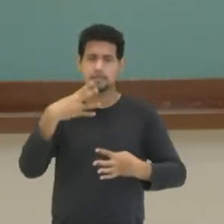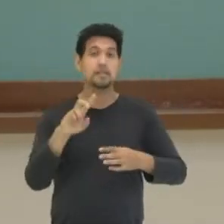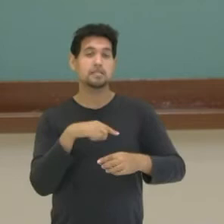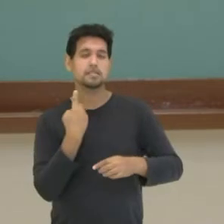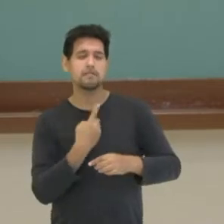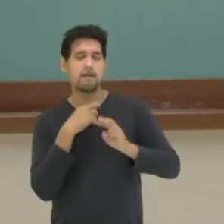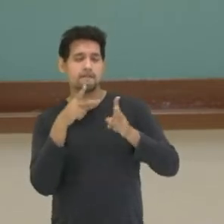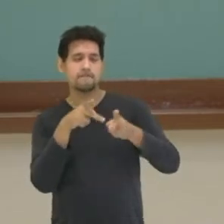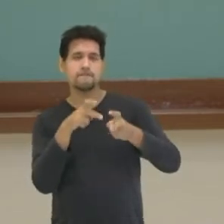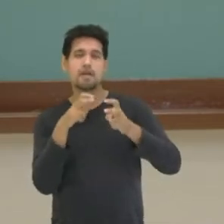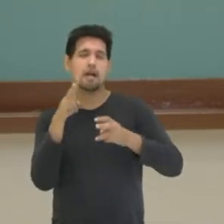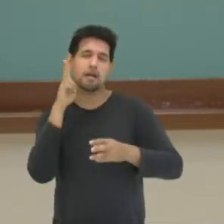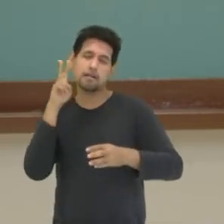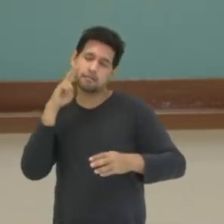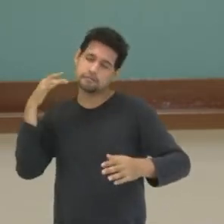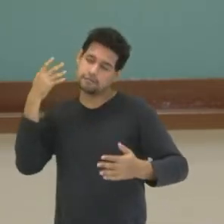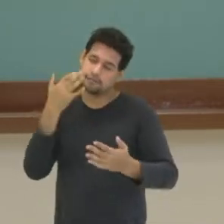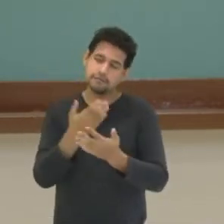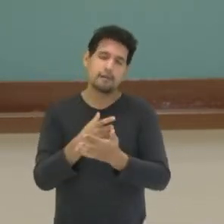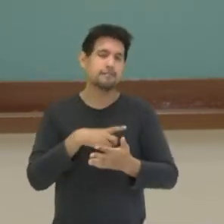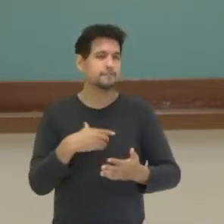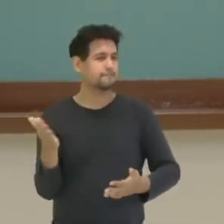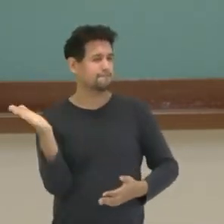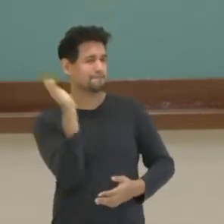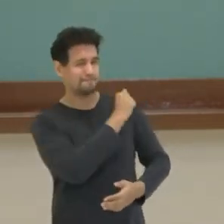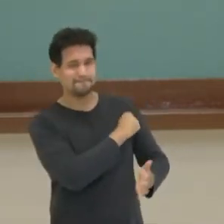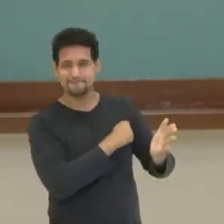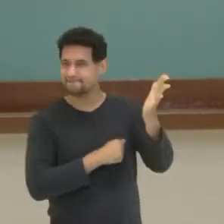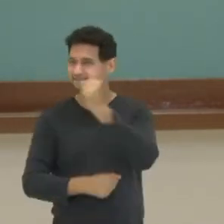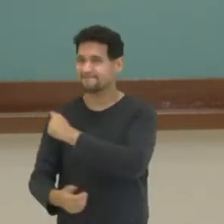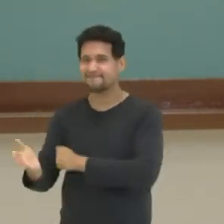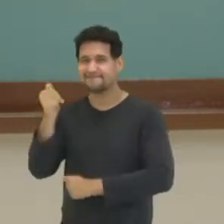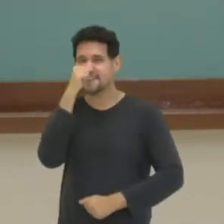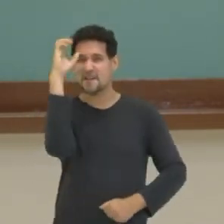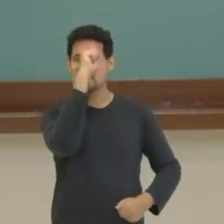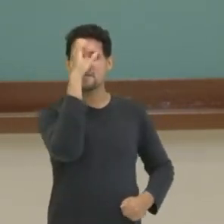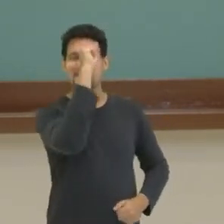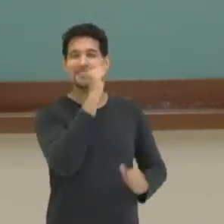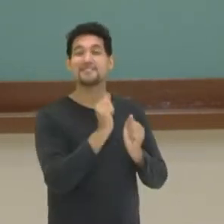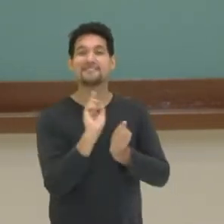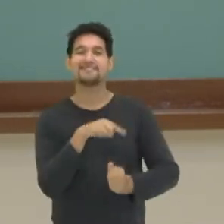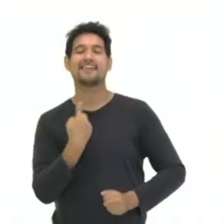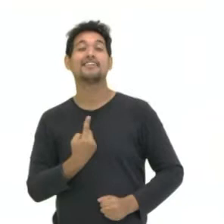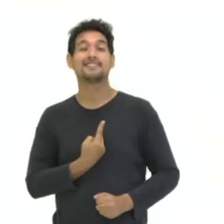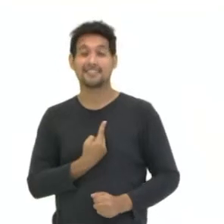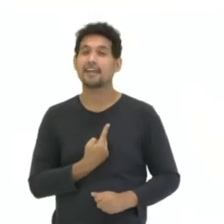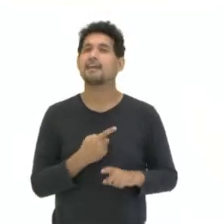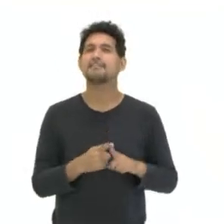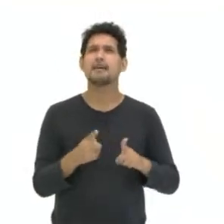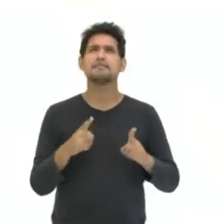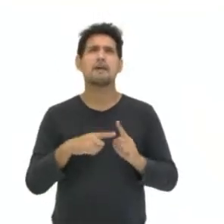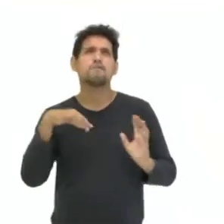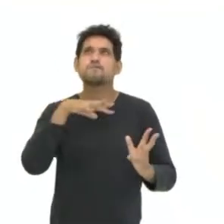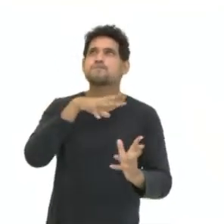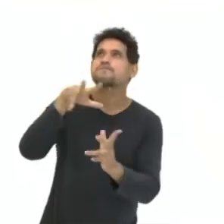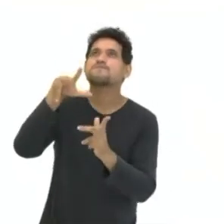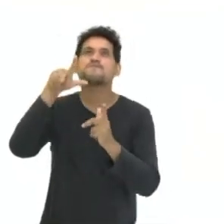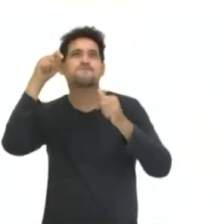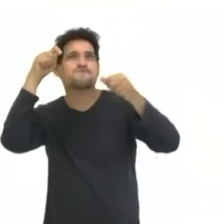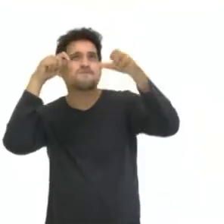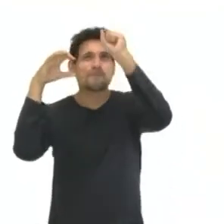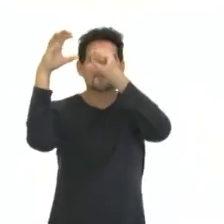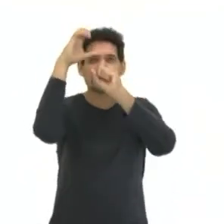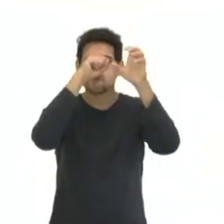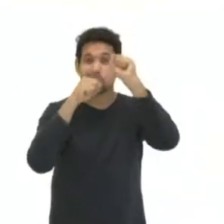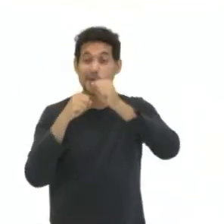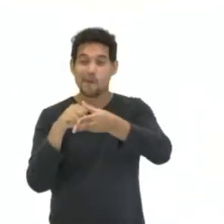fundo histórico deste conhecimento. Venha, navegue conosco neste universo que é o